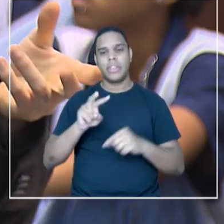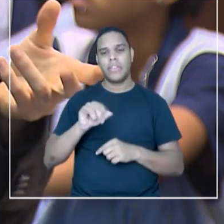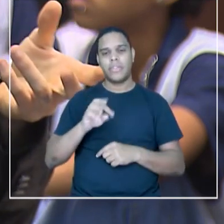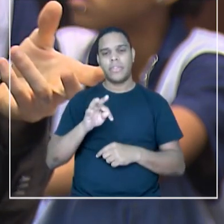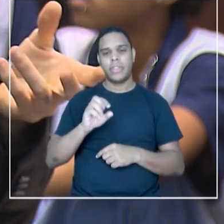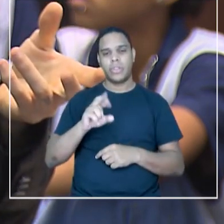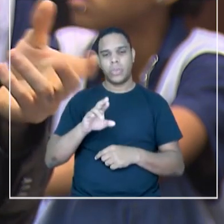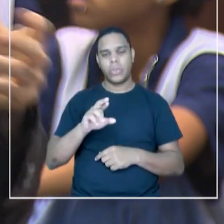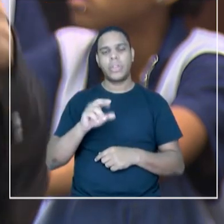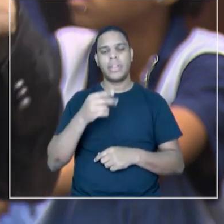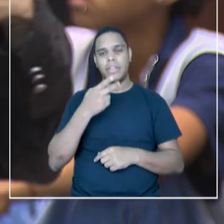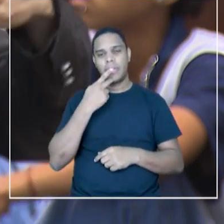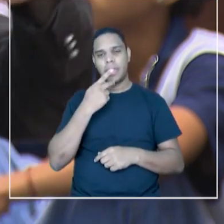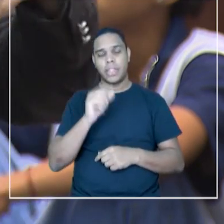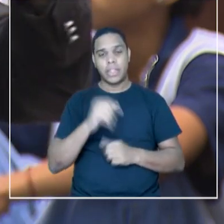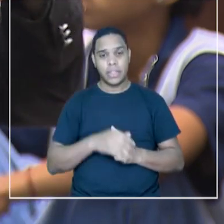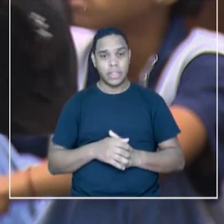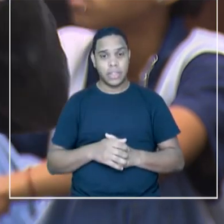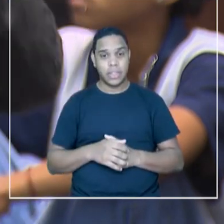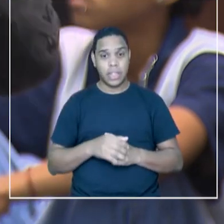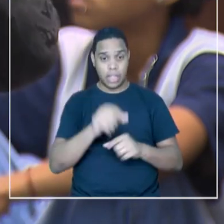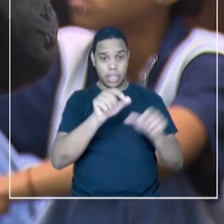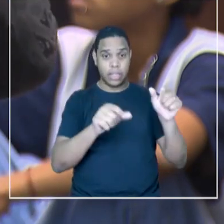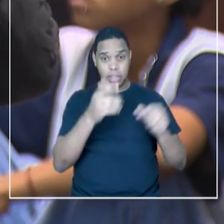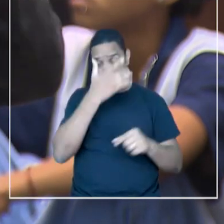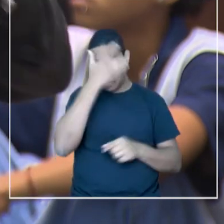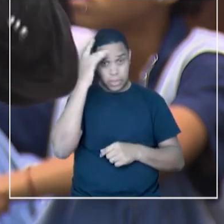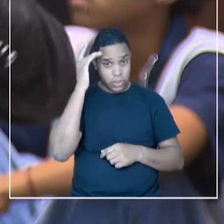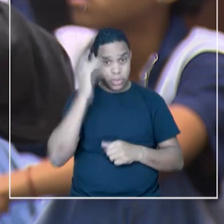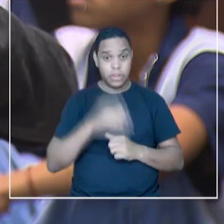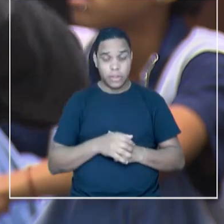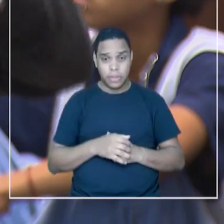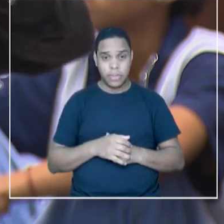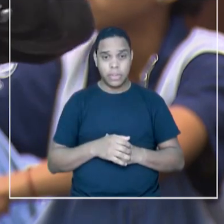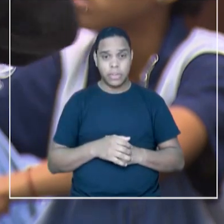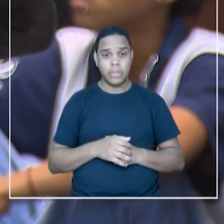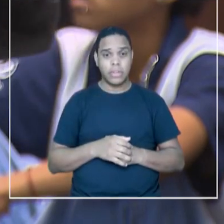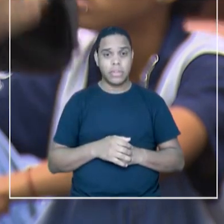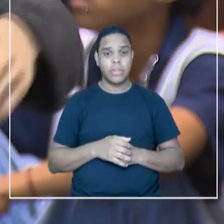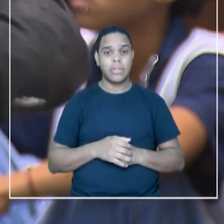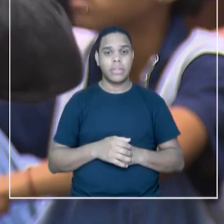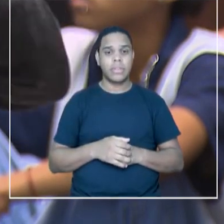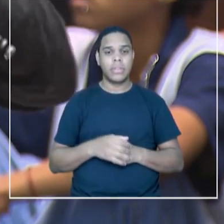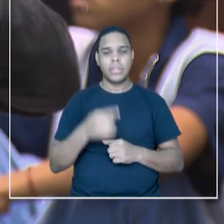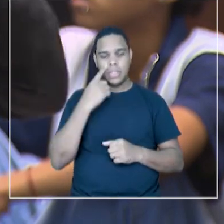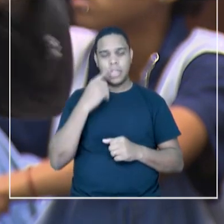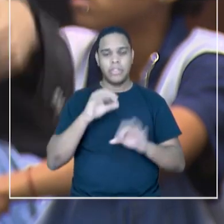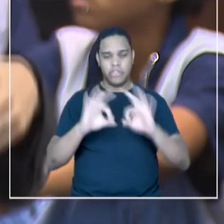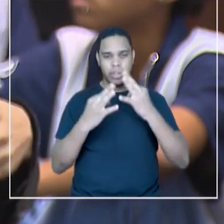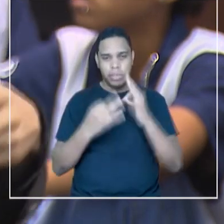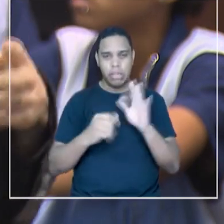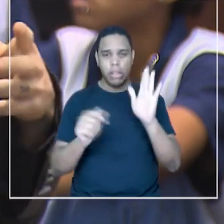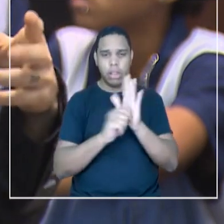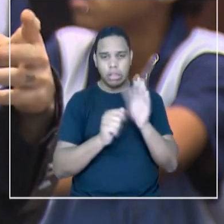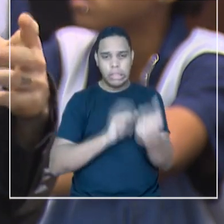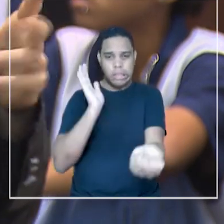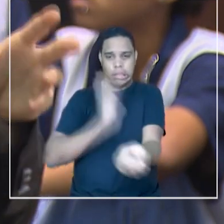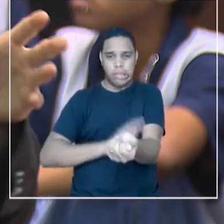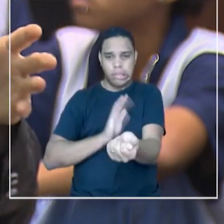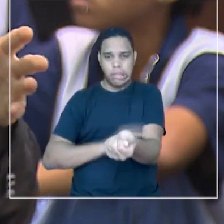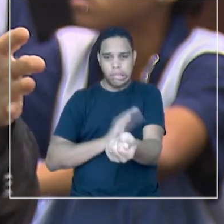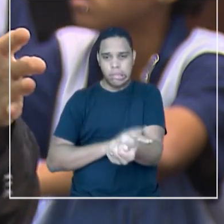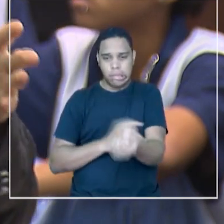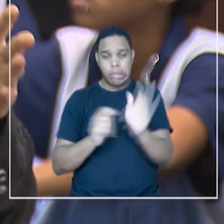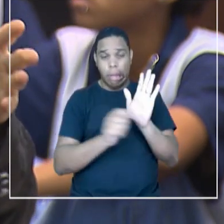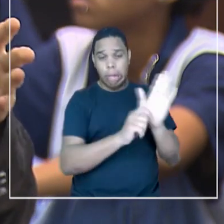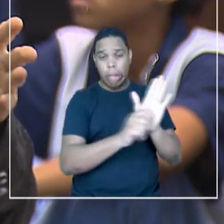que é assim, porque muitas pessoas estavam vendo tipo, parentes que estavam dependentes químicos, e aí se associaram bastante, e eu falo